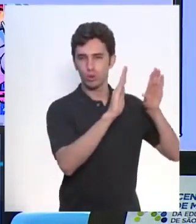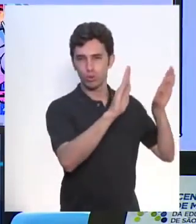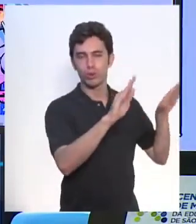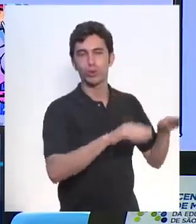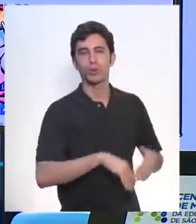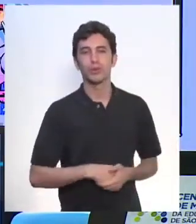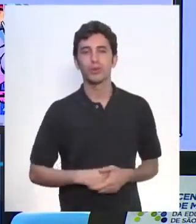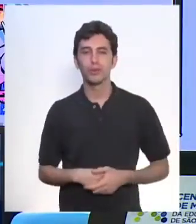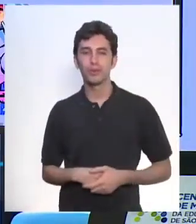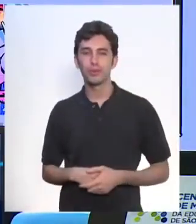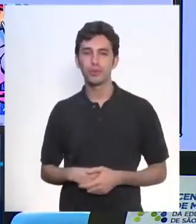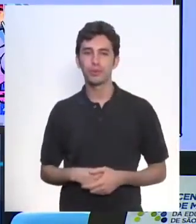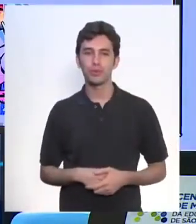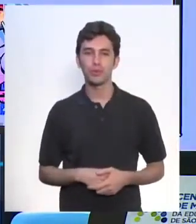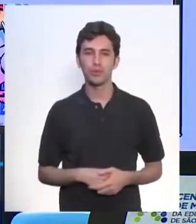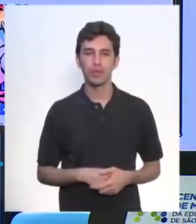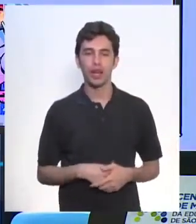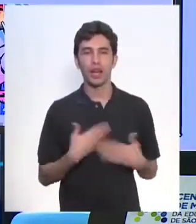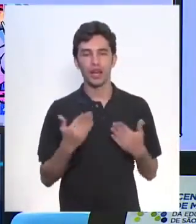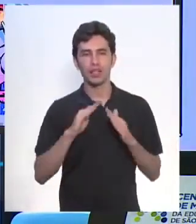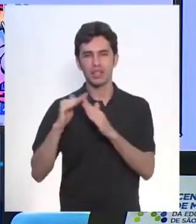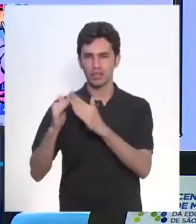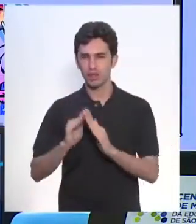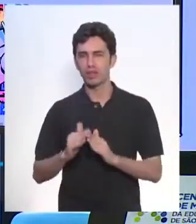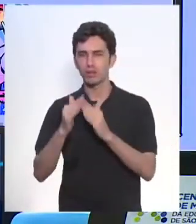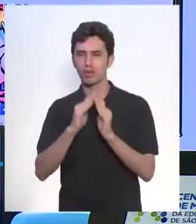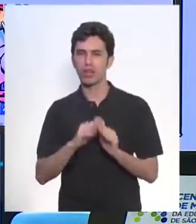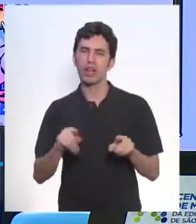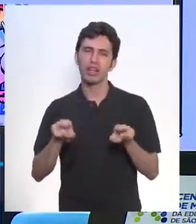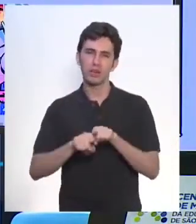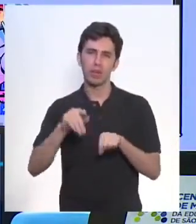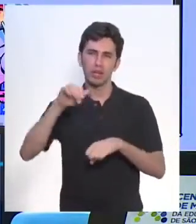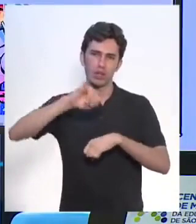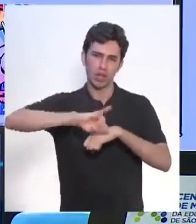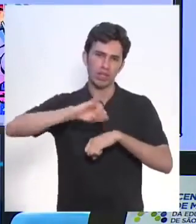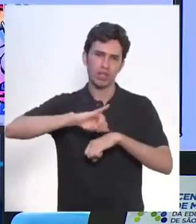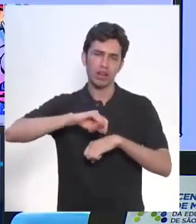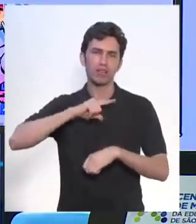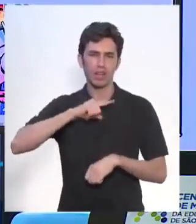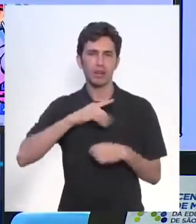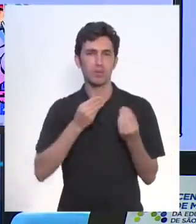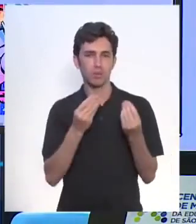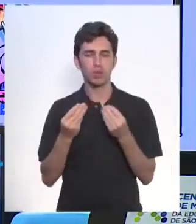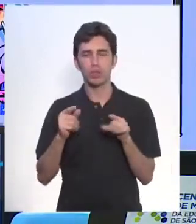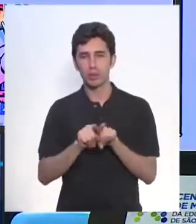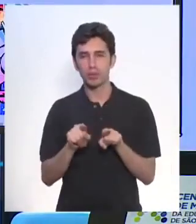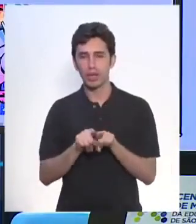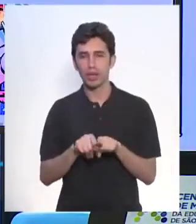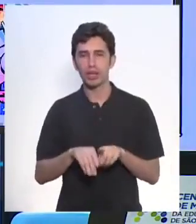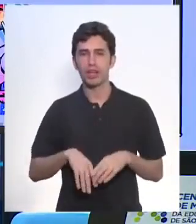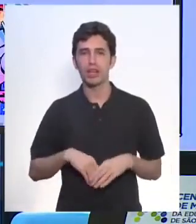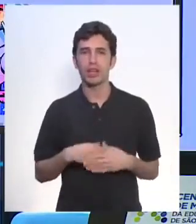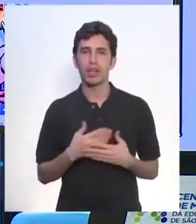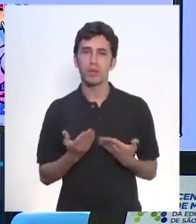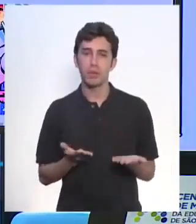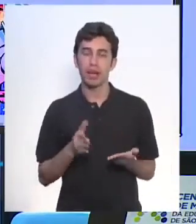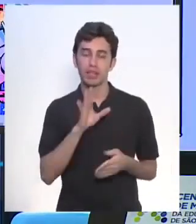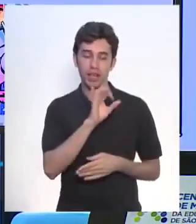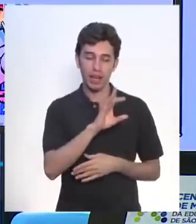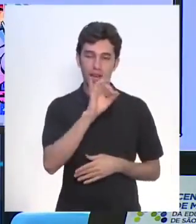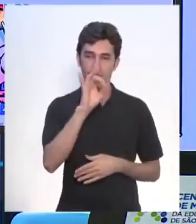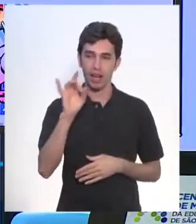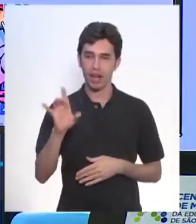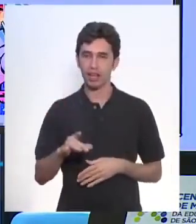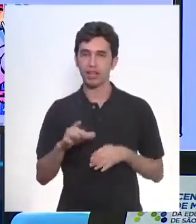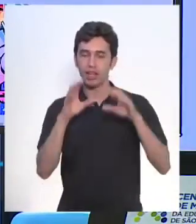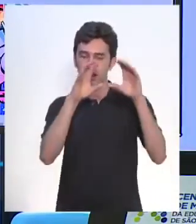Tá? Geralmente nas regiões mais periféricas. Aqui na região central também tem bastante. Tá? Mas cada região dessa da